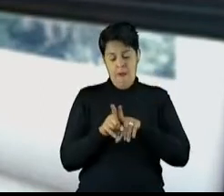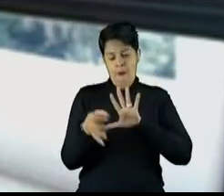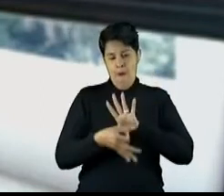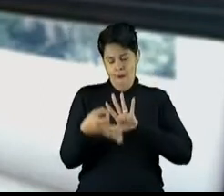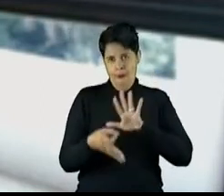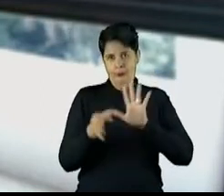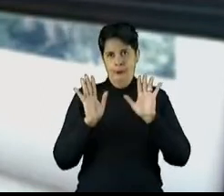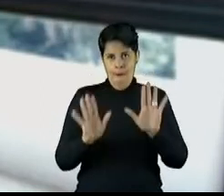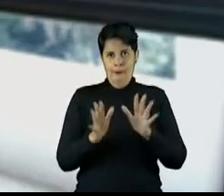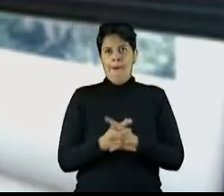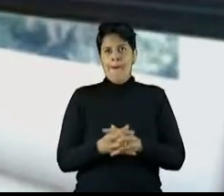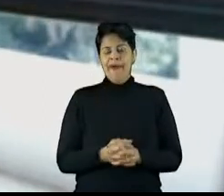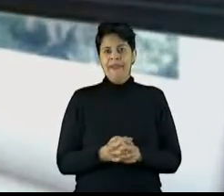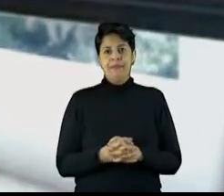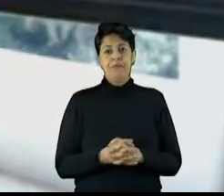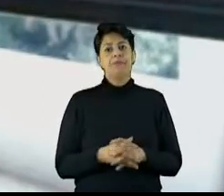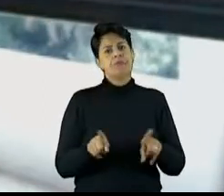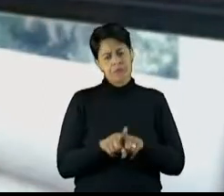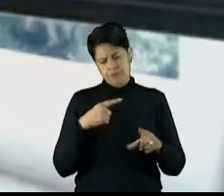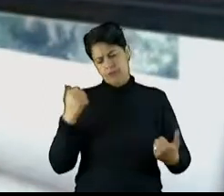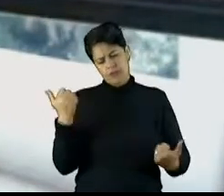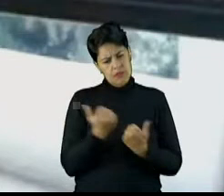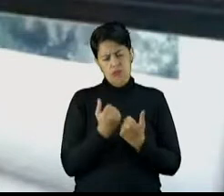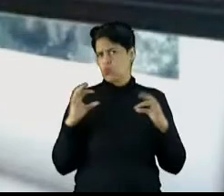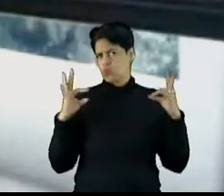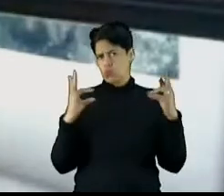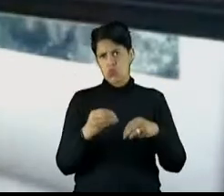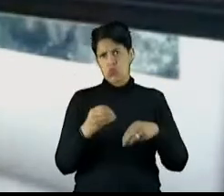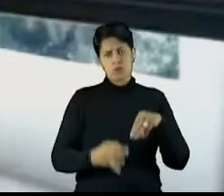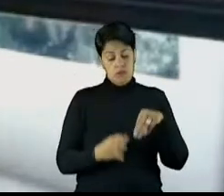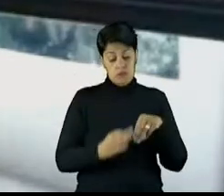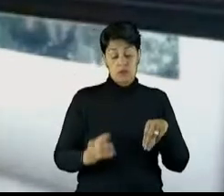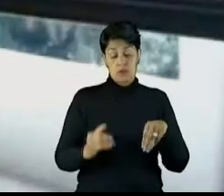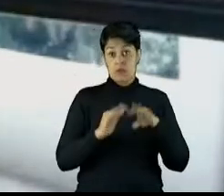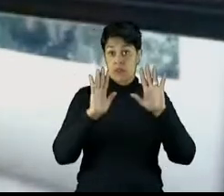possíveis na solução da questão. E essa questão da 5G é uma questão